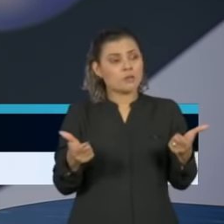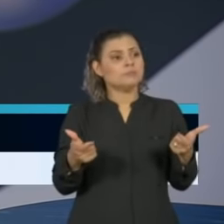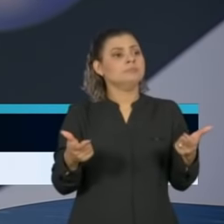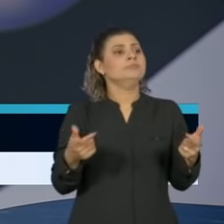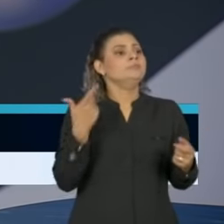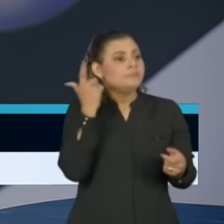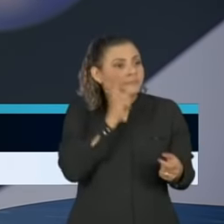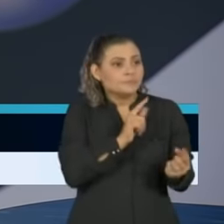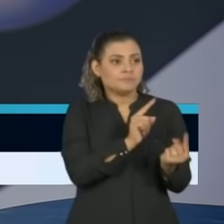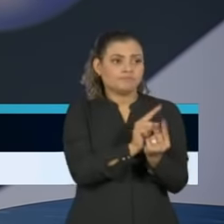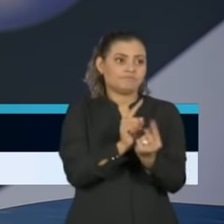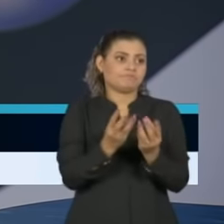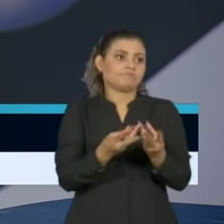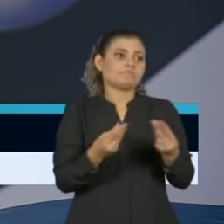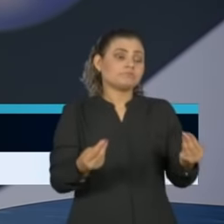pessoas